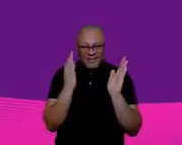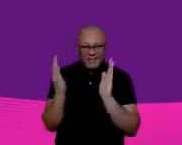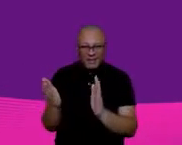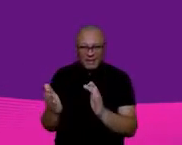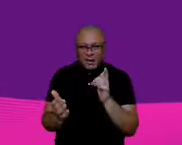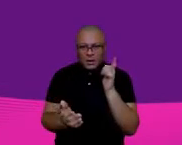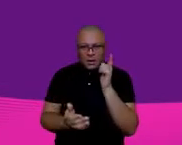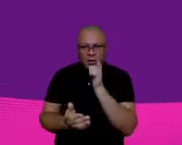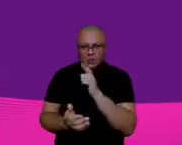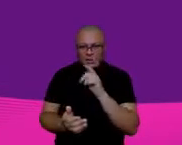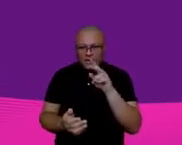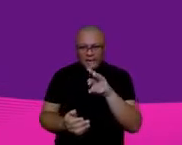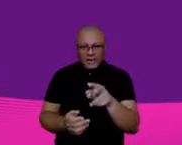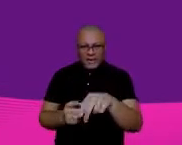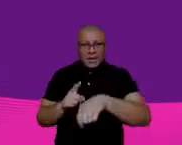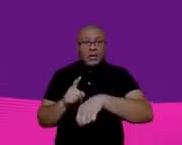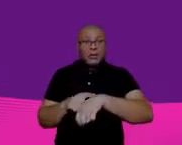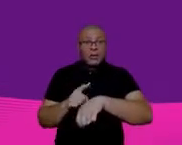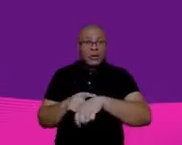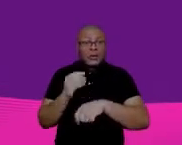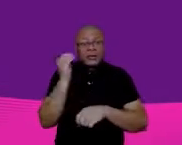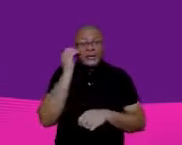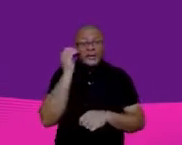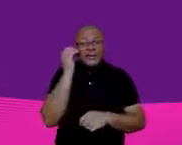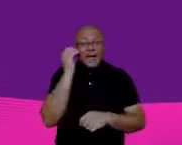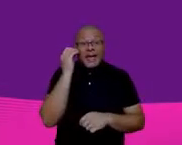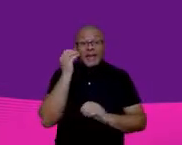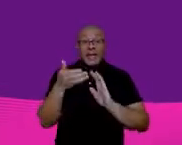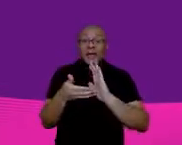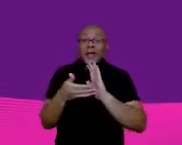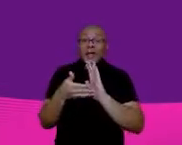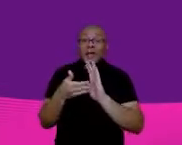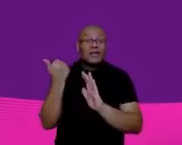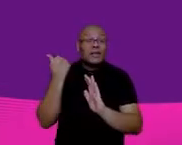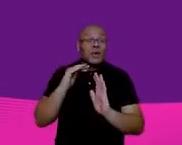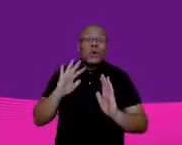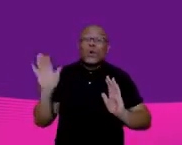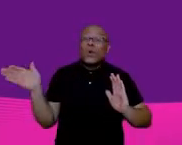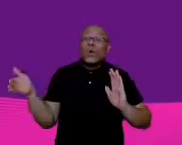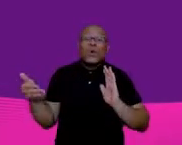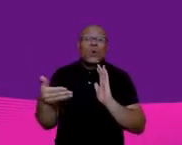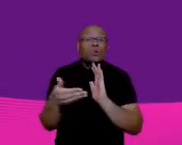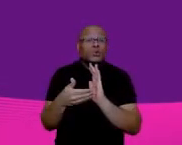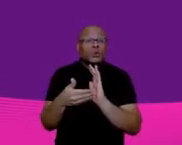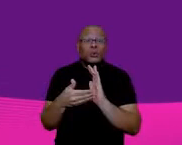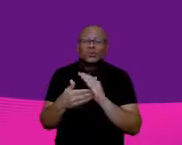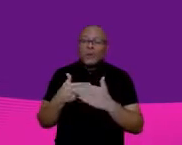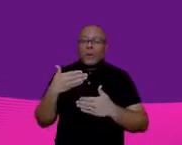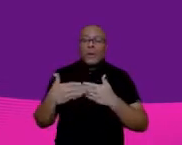que normalmente nós tentaríamos retirar tudo isso, passar pelo processo. Mas eu tenho uma